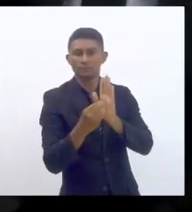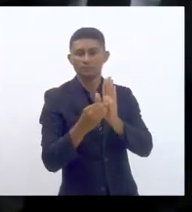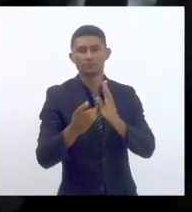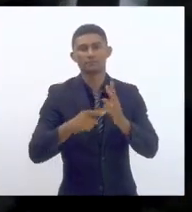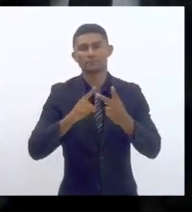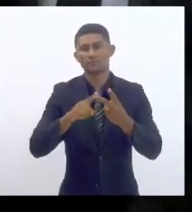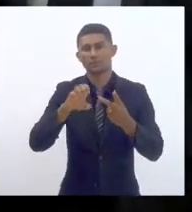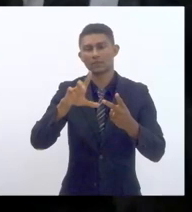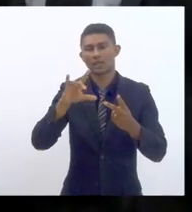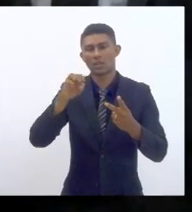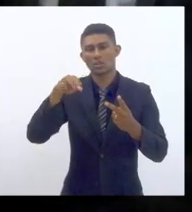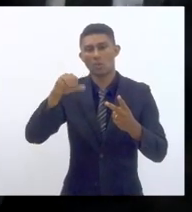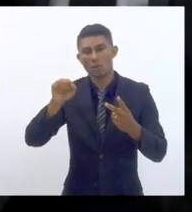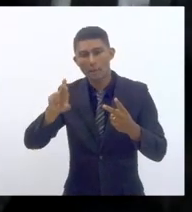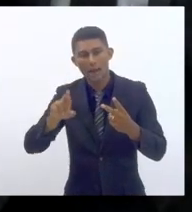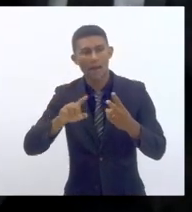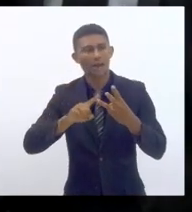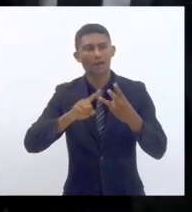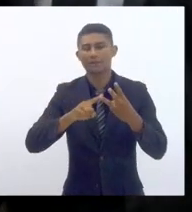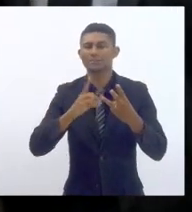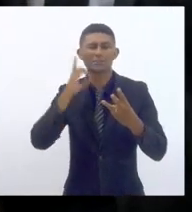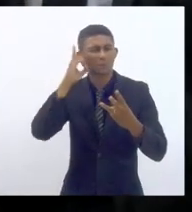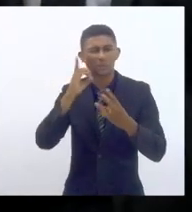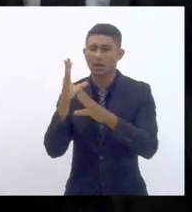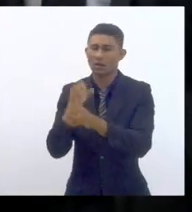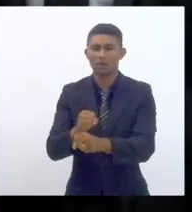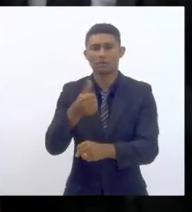e mais 15 deputados,